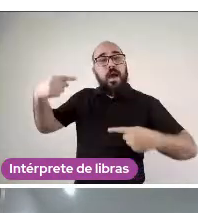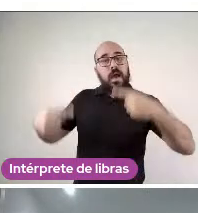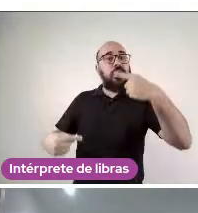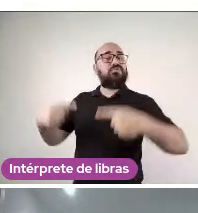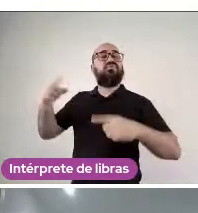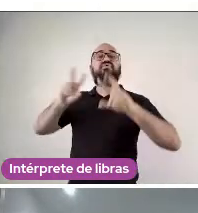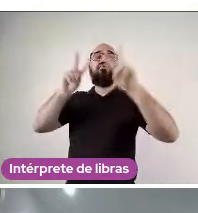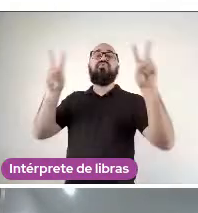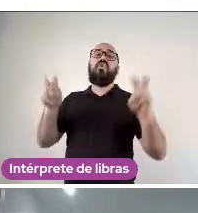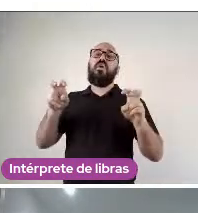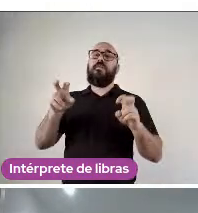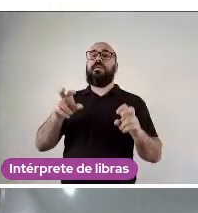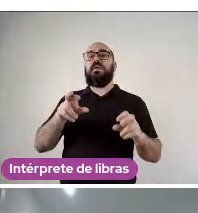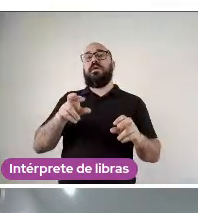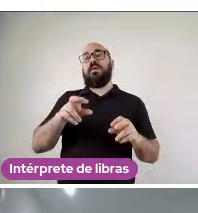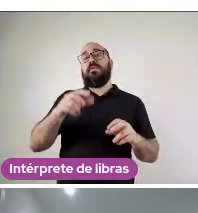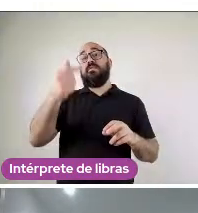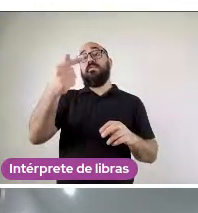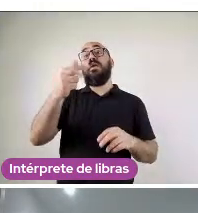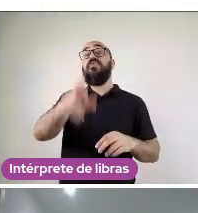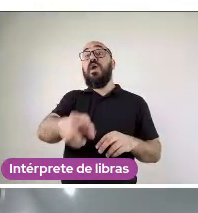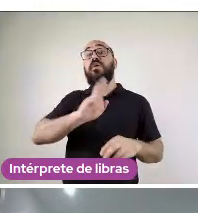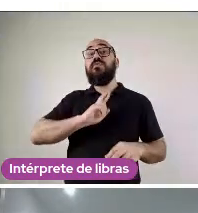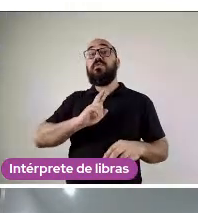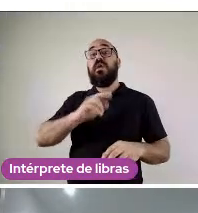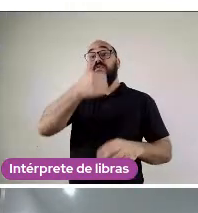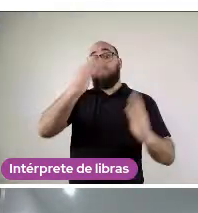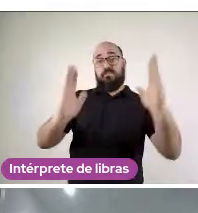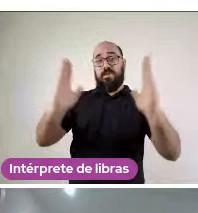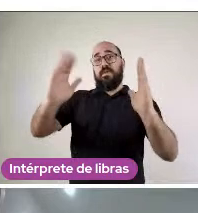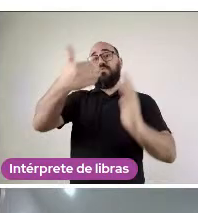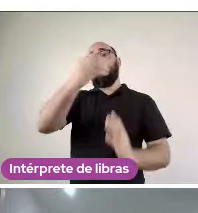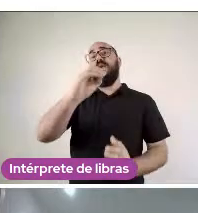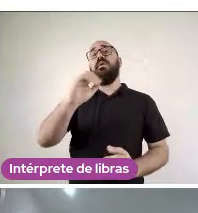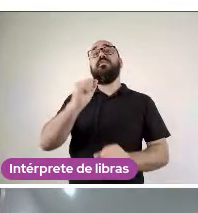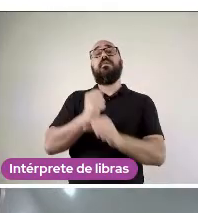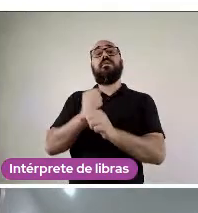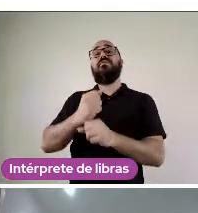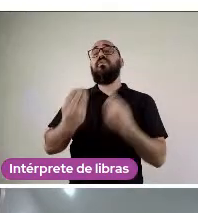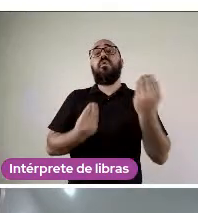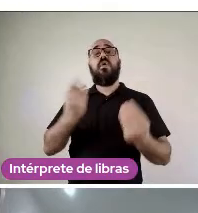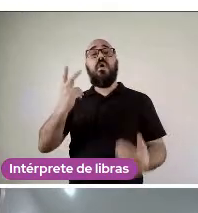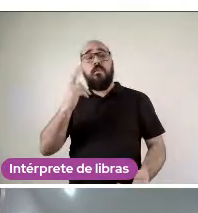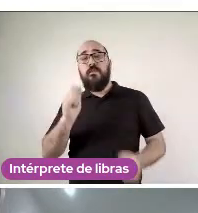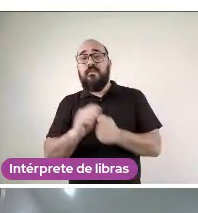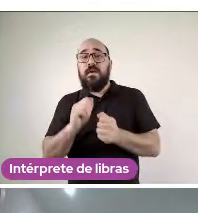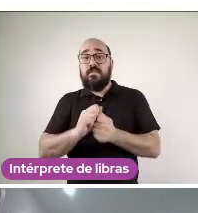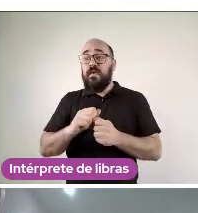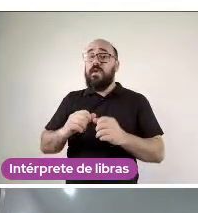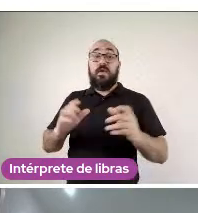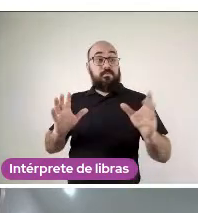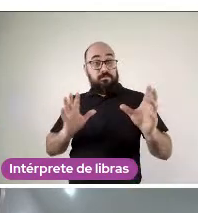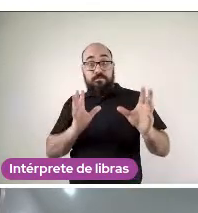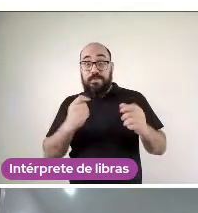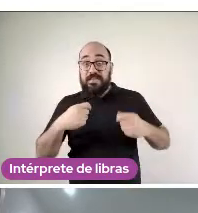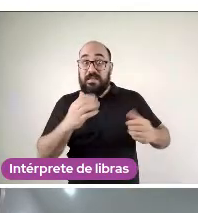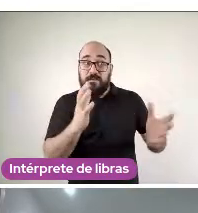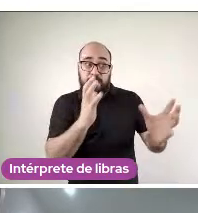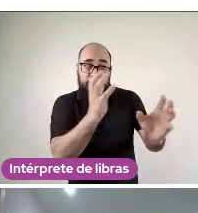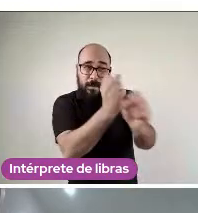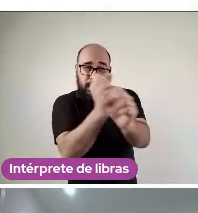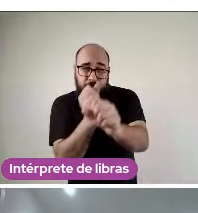7 resultados da década, e assim, a partir desse debate, o Núcleo de Vida Marinha, junto com